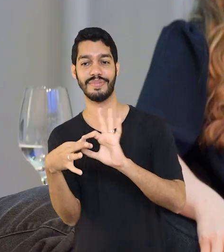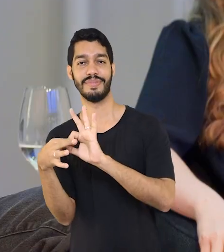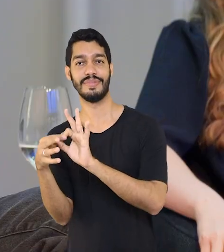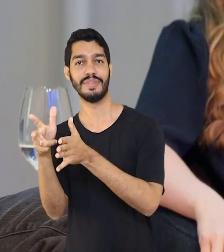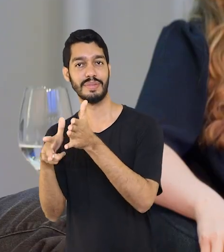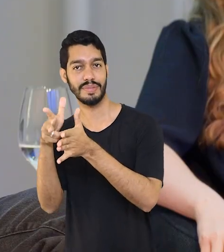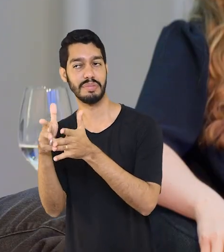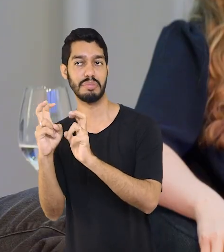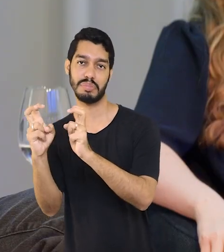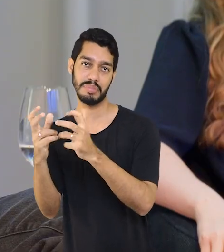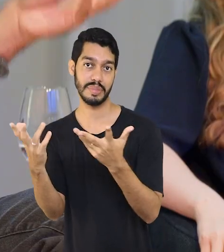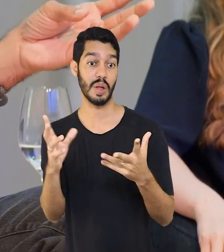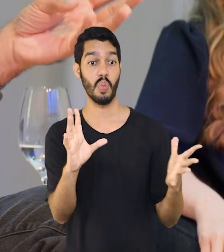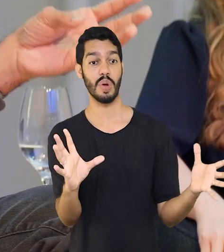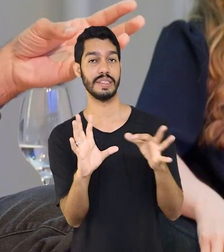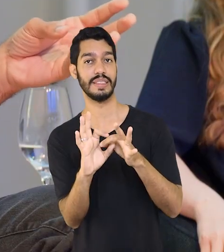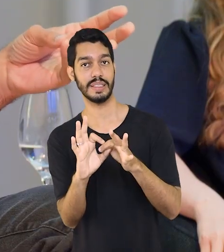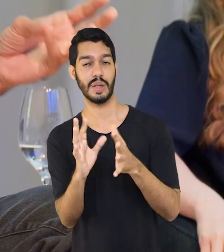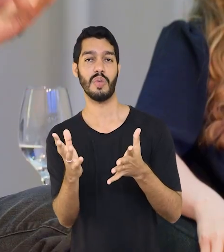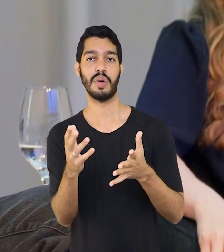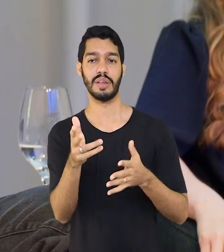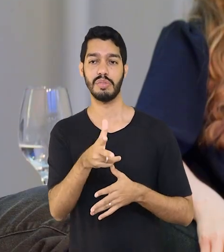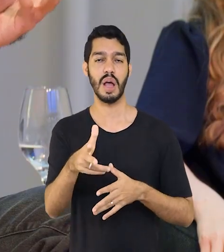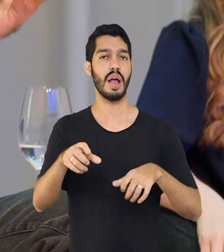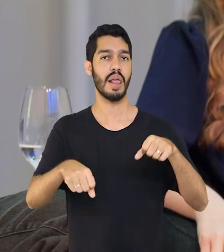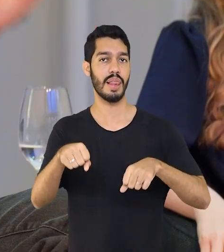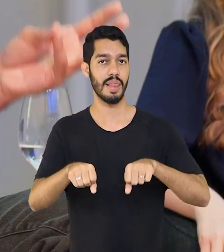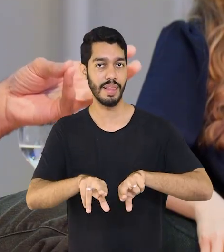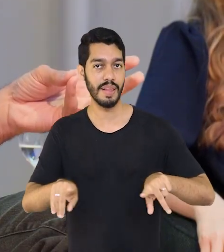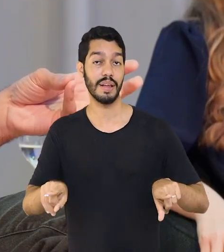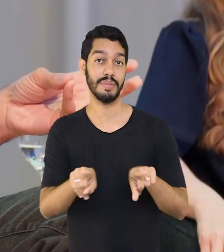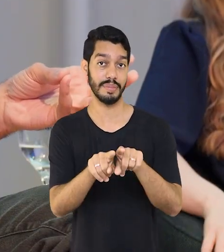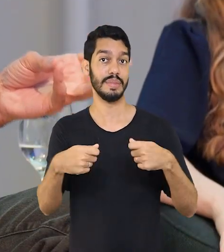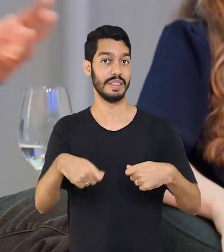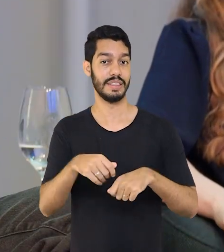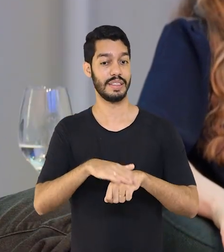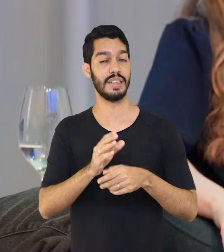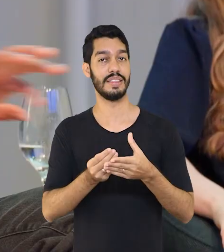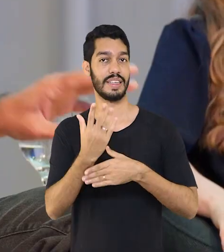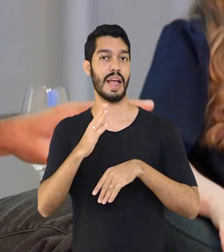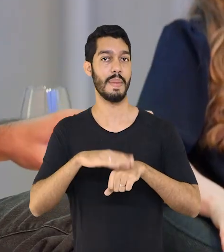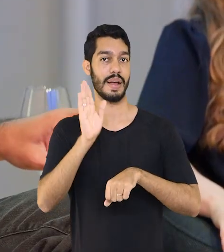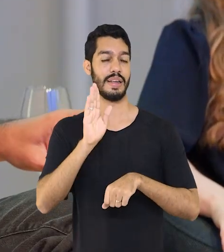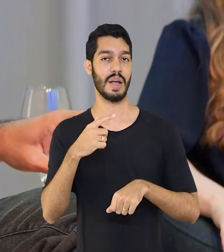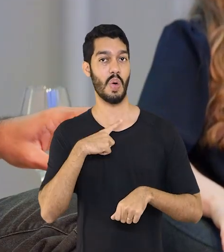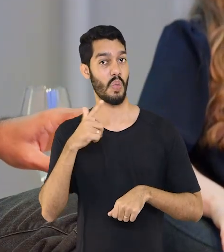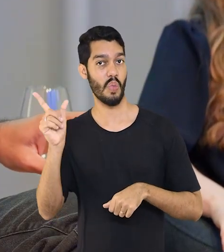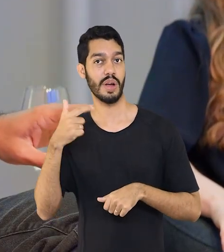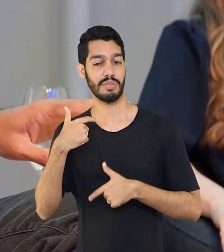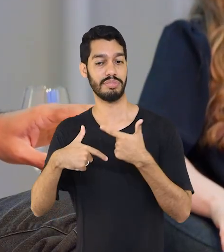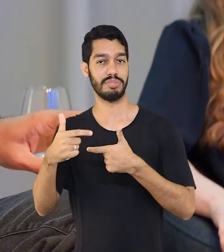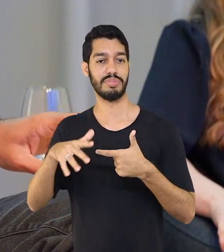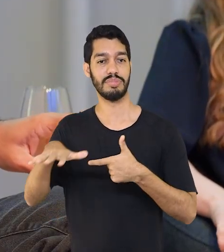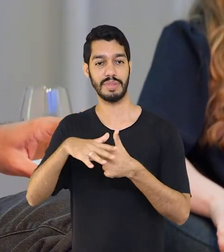integrado com ciclovias. A gente precisa criar mais ciclovias na cidade. E uma outra confissão, né? Eu